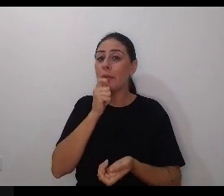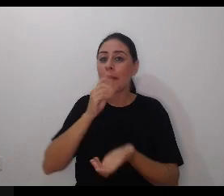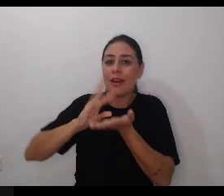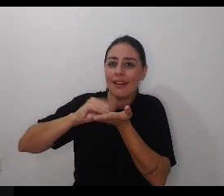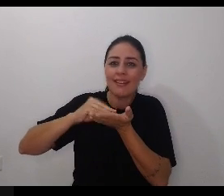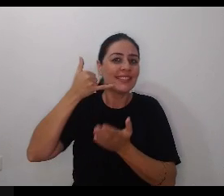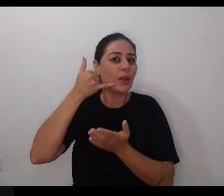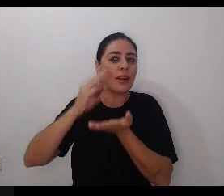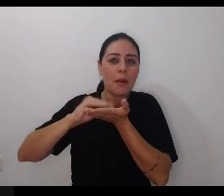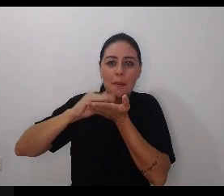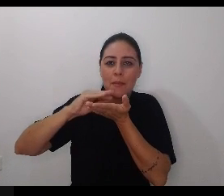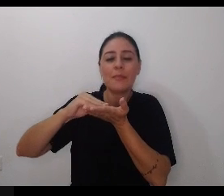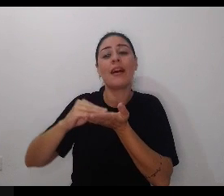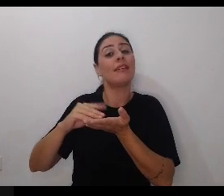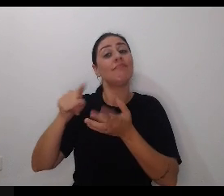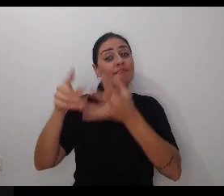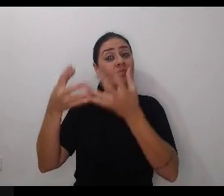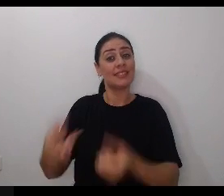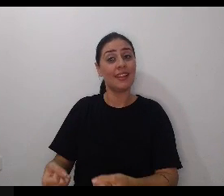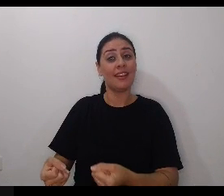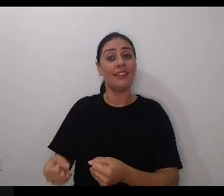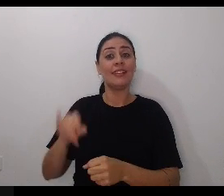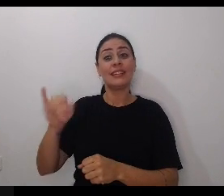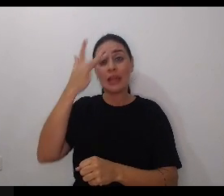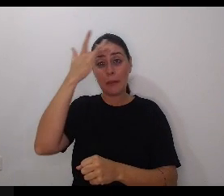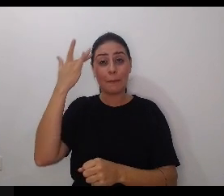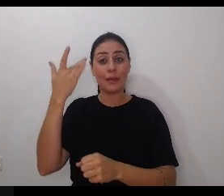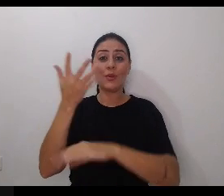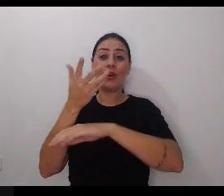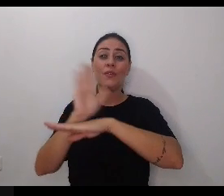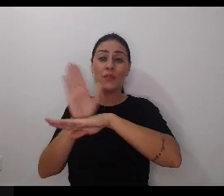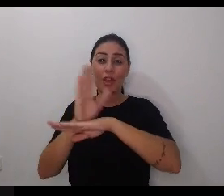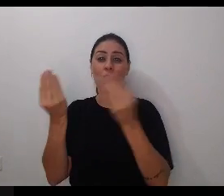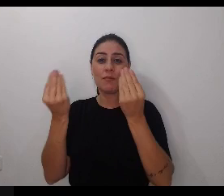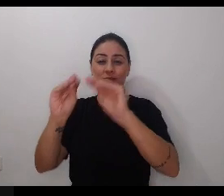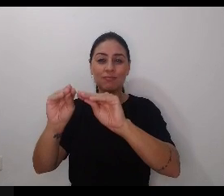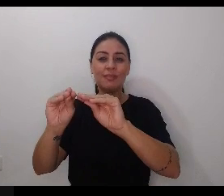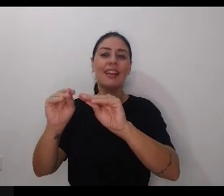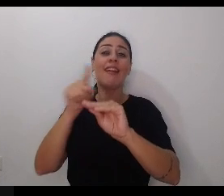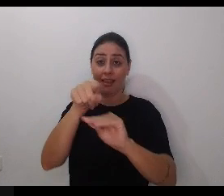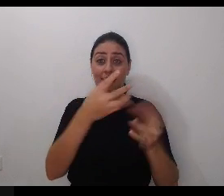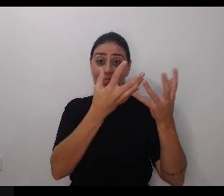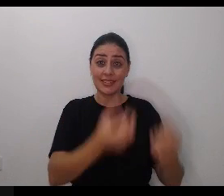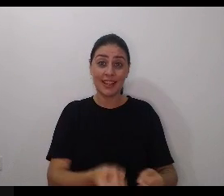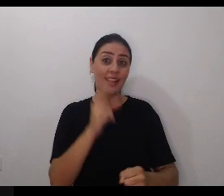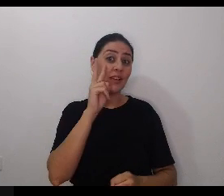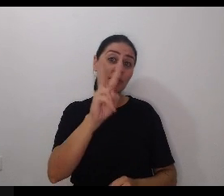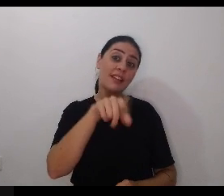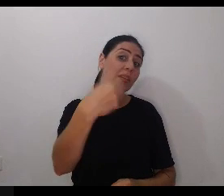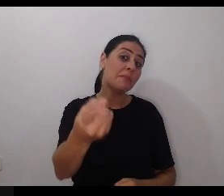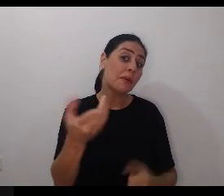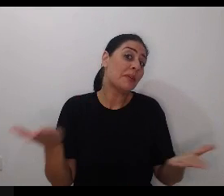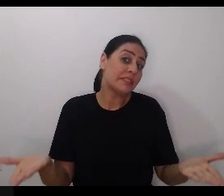ela não aceita a videochamada, mas ela aceita gravar um áudio, gravar um vídeo para ser visto depois, ou se as pessoas mandarem esse áudio,